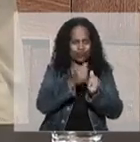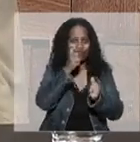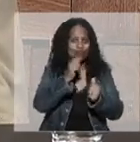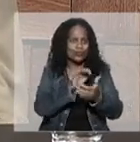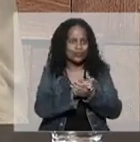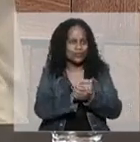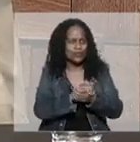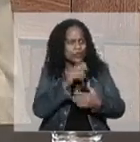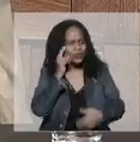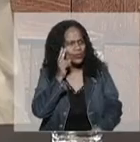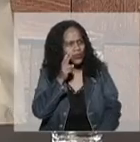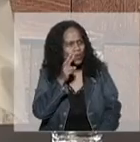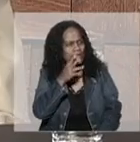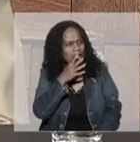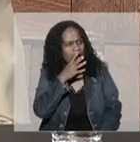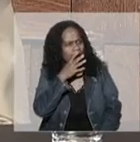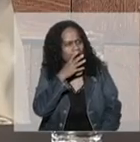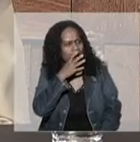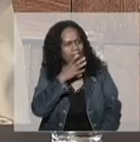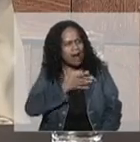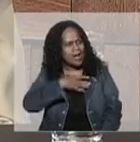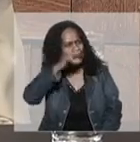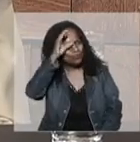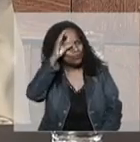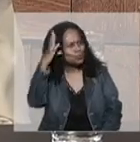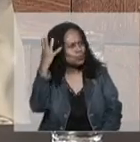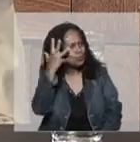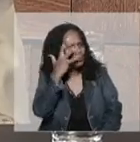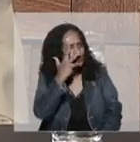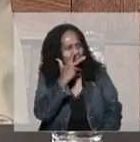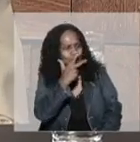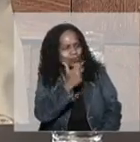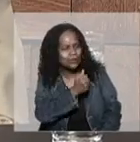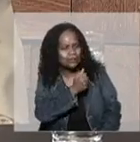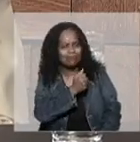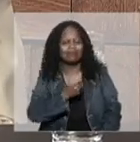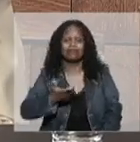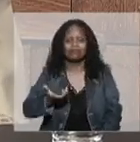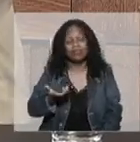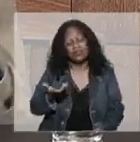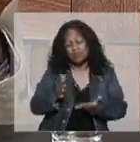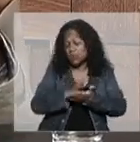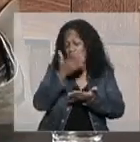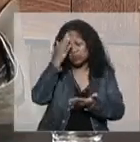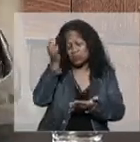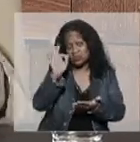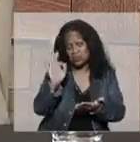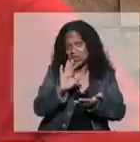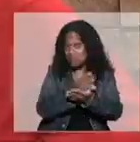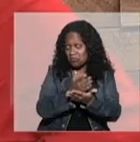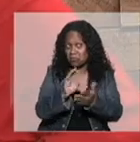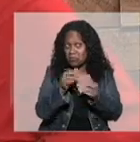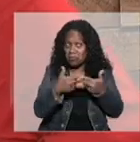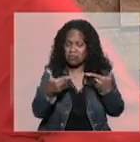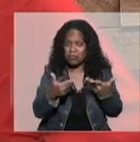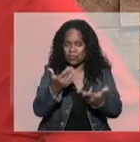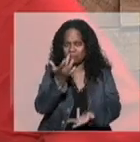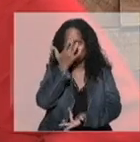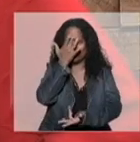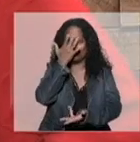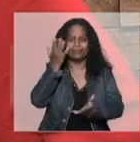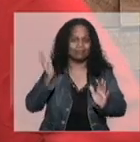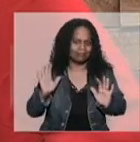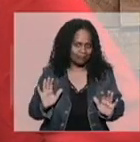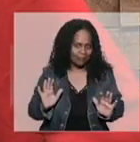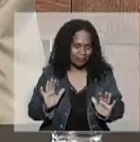fiquei fascinado de ver aquela pessoa magnífica, né? Talvez tenha ficado alguma coisa, eu não sei, Plantou conscientemente, mas plantou